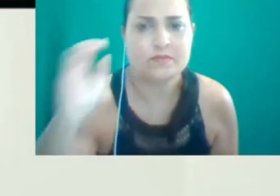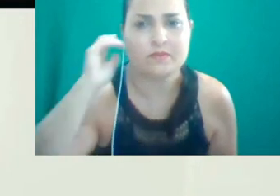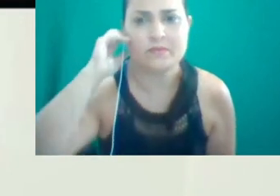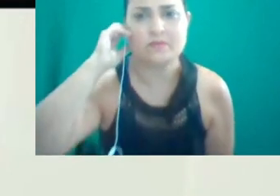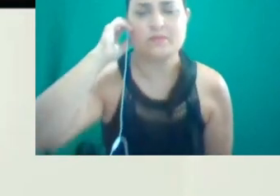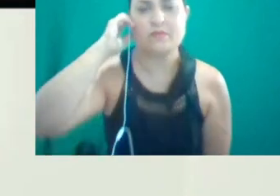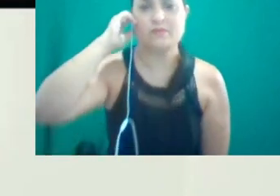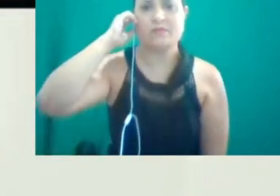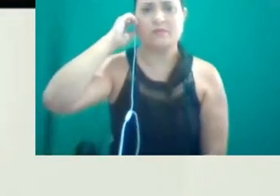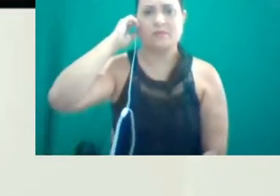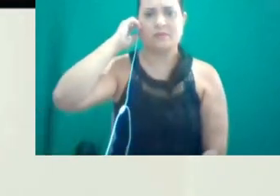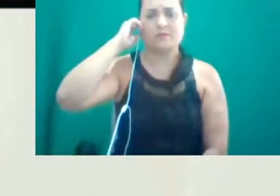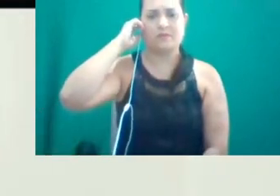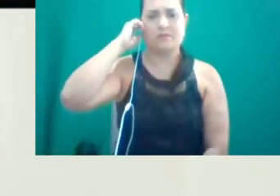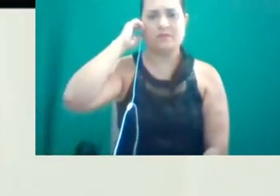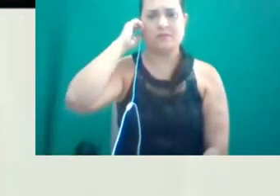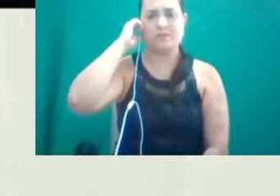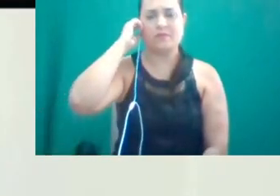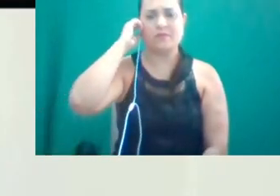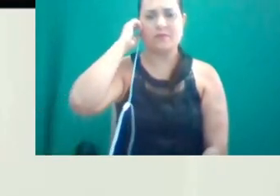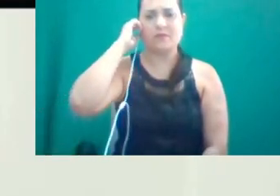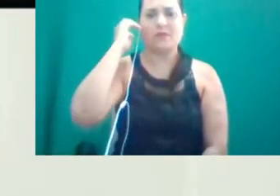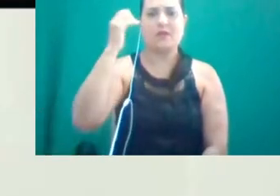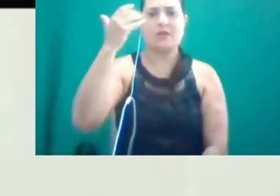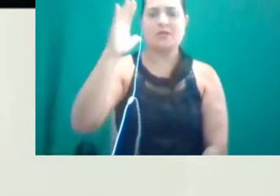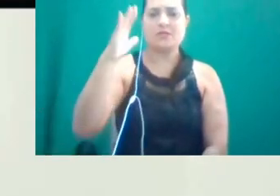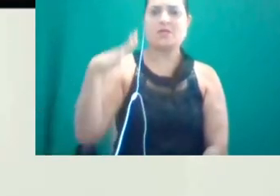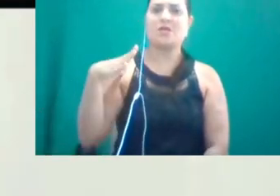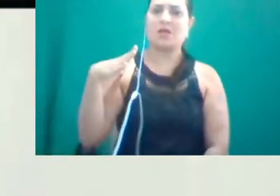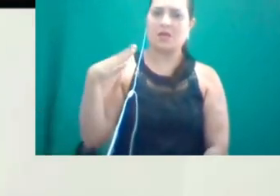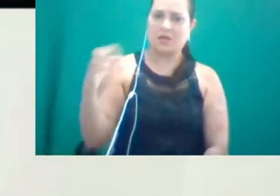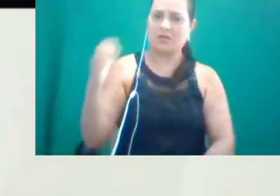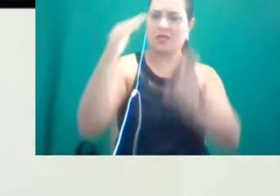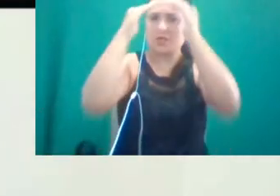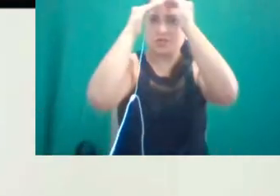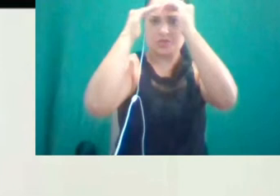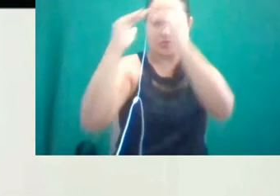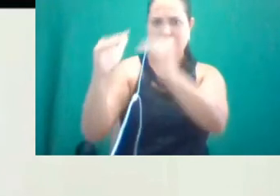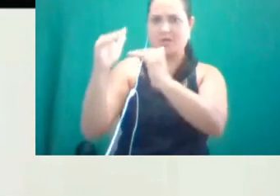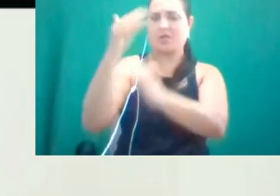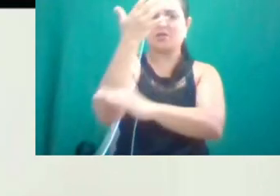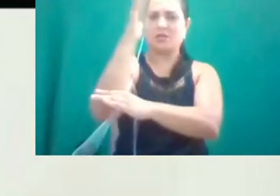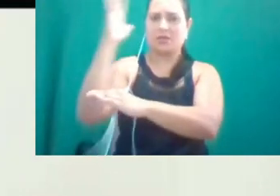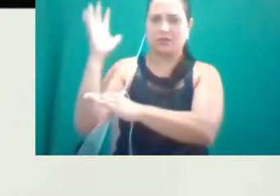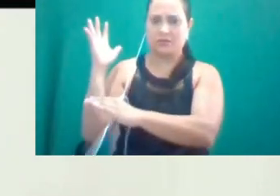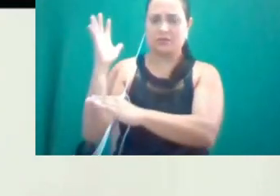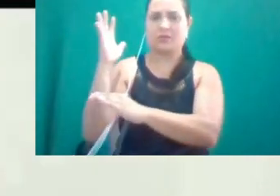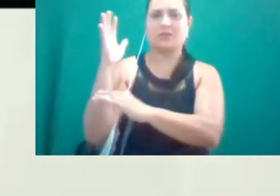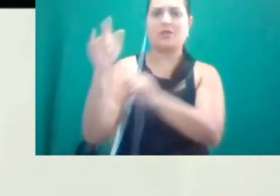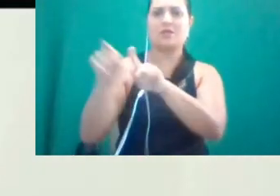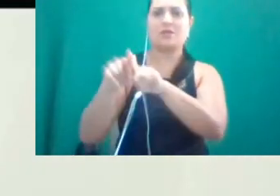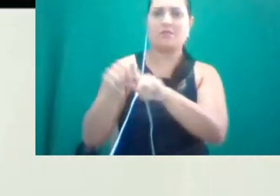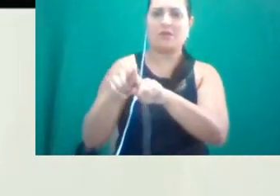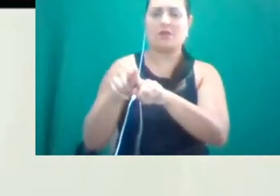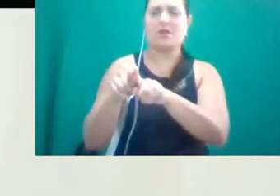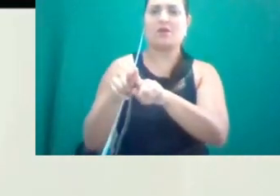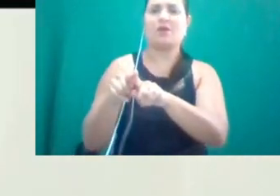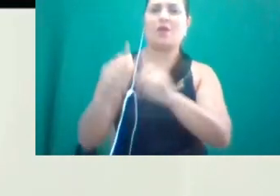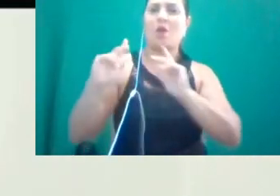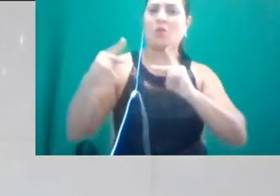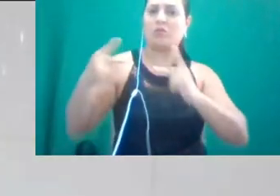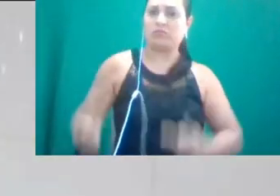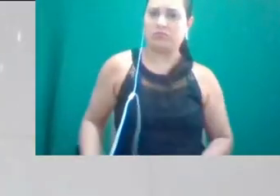dos estudantes e a divulgação do conhecimento científico na sociedade. Este é